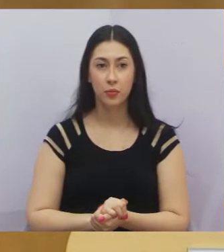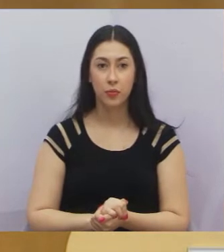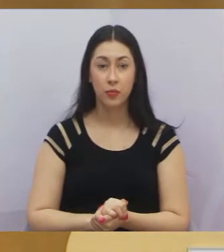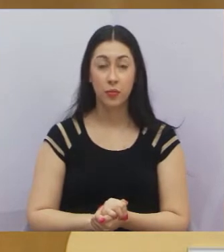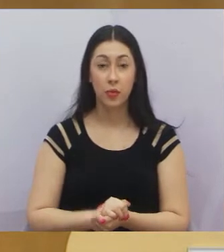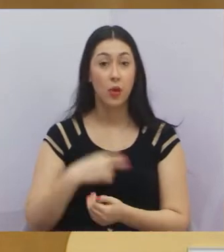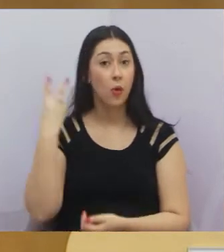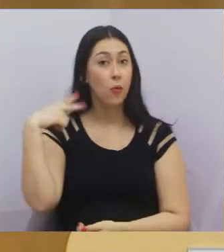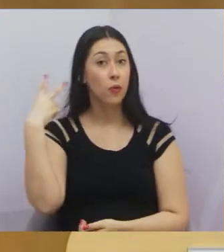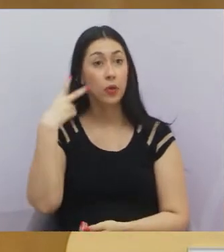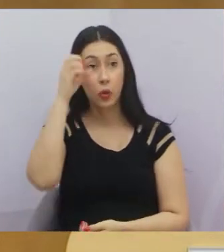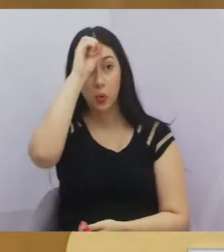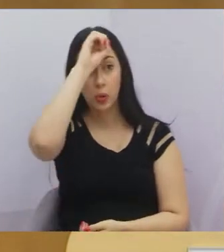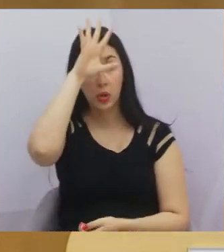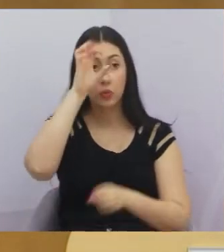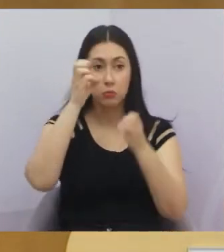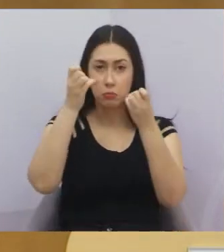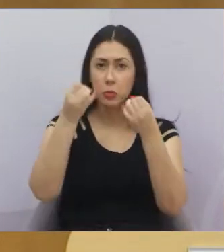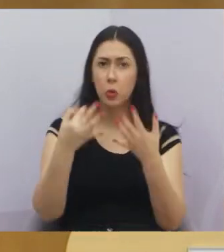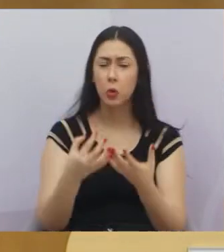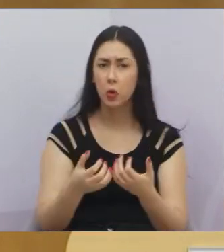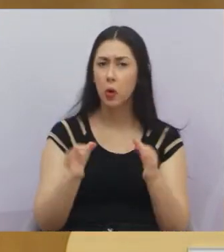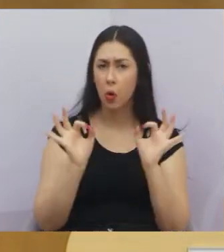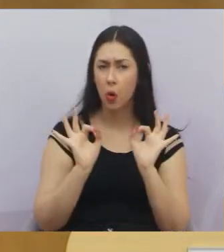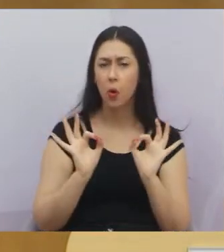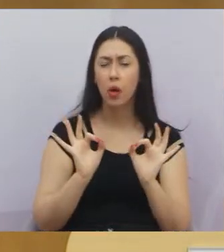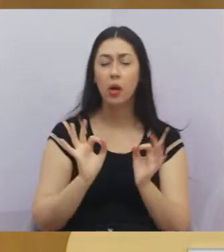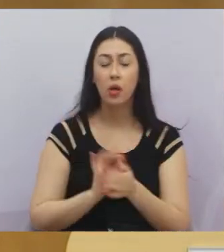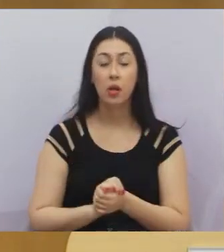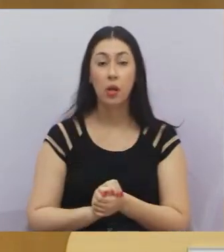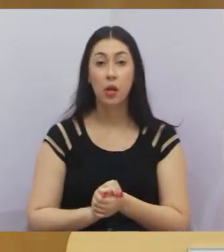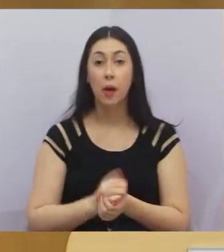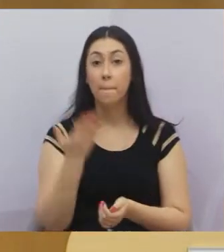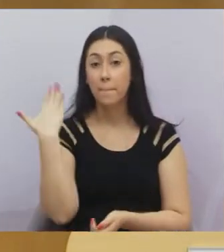bem aqui, que no governo Lula,